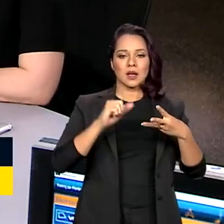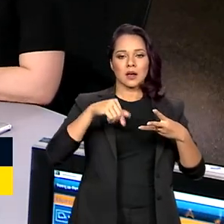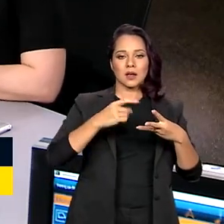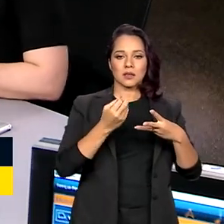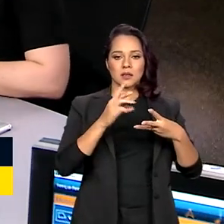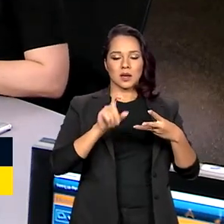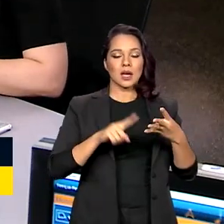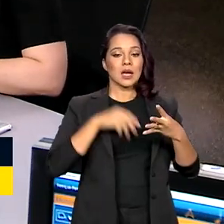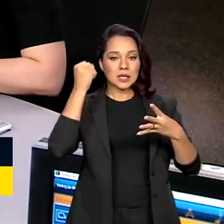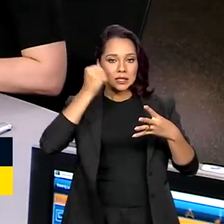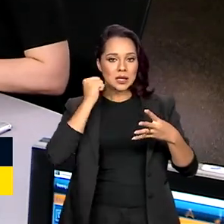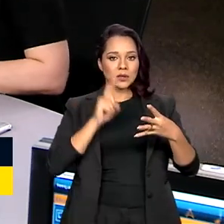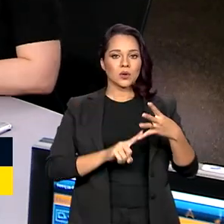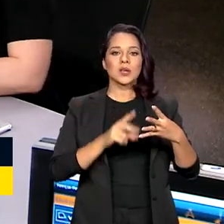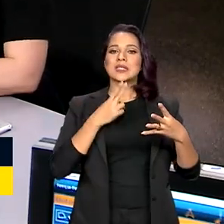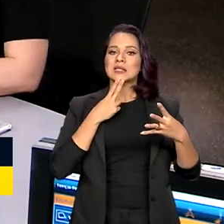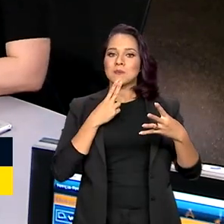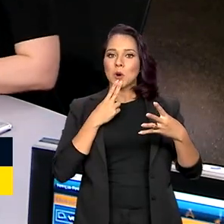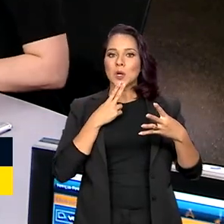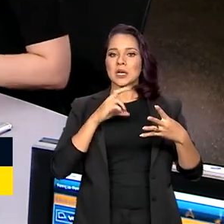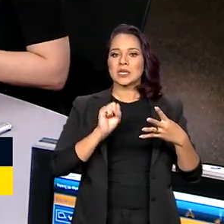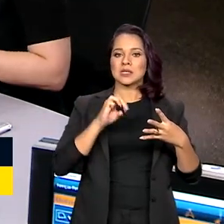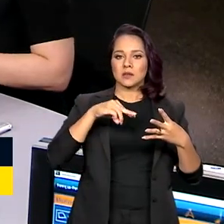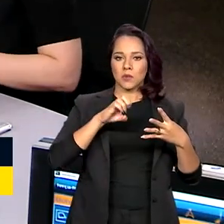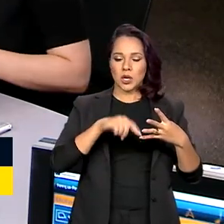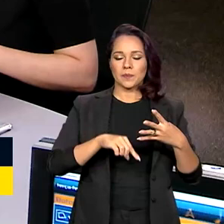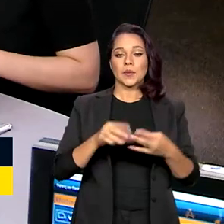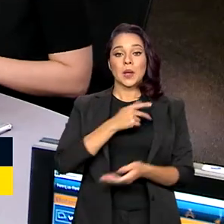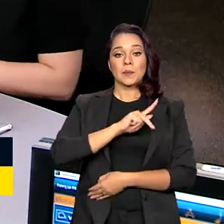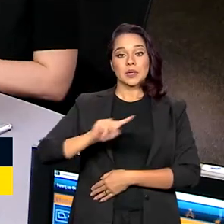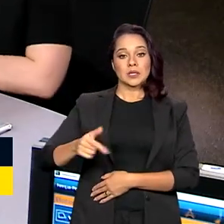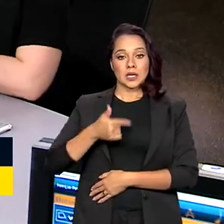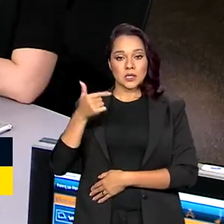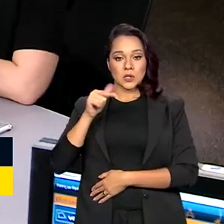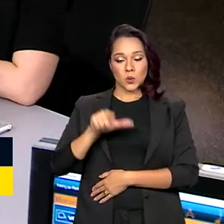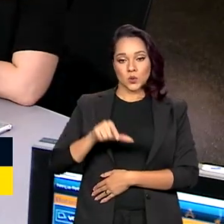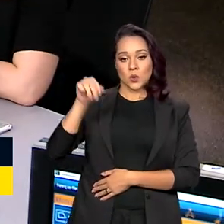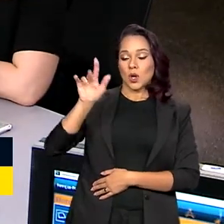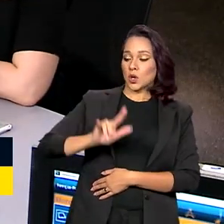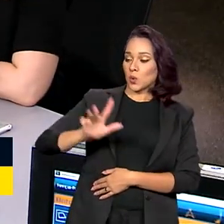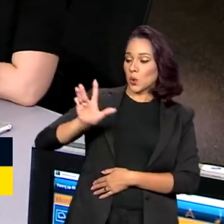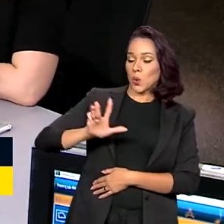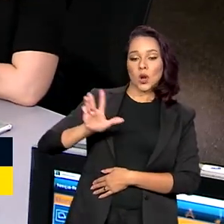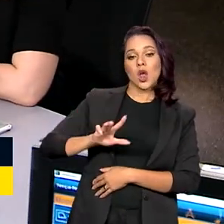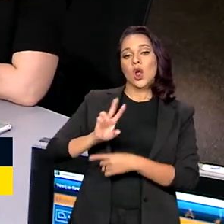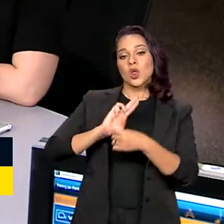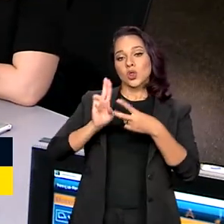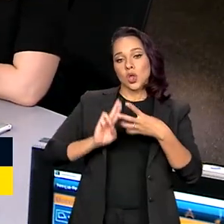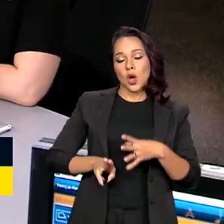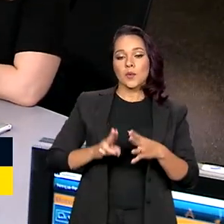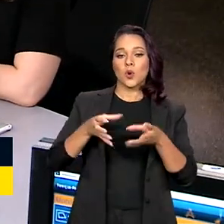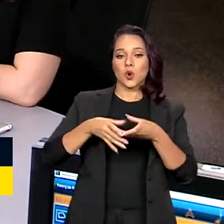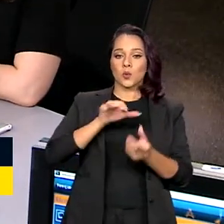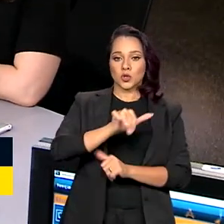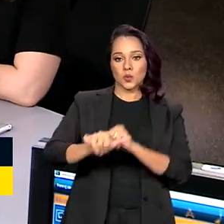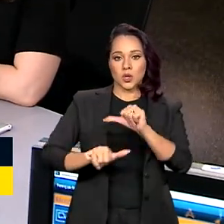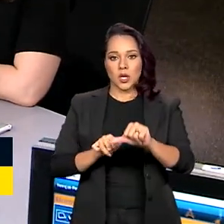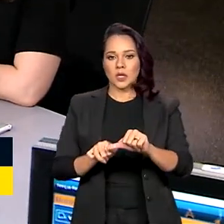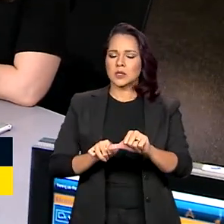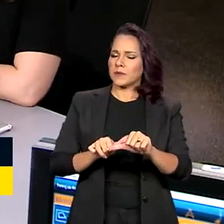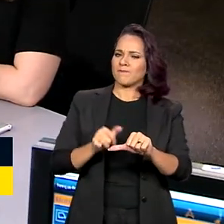e a senadora Simone Tebet. Segundo o vice-presidente eleito, os nomes que integrarem a equipe de transição